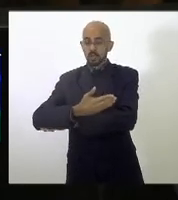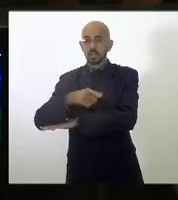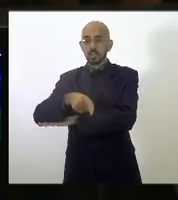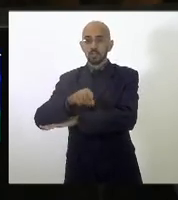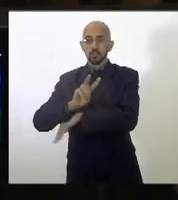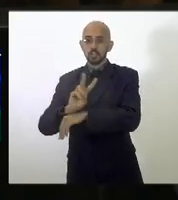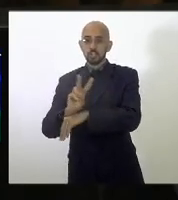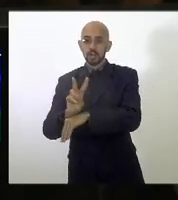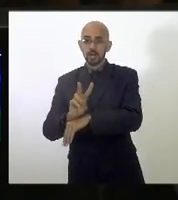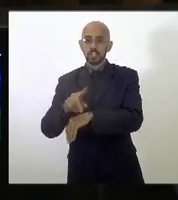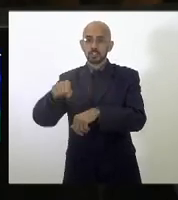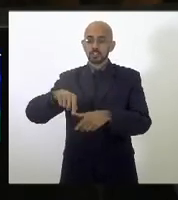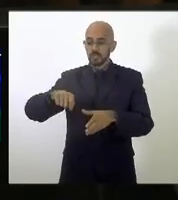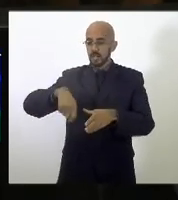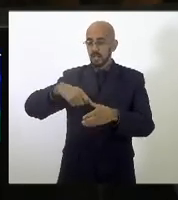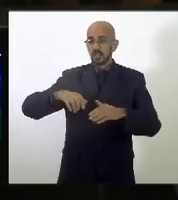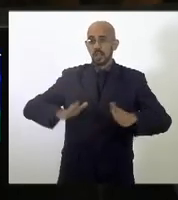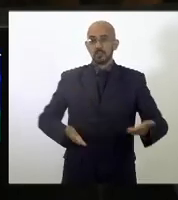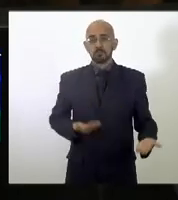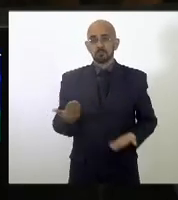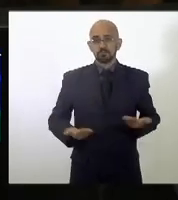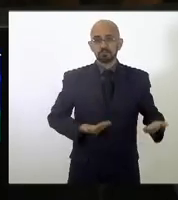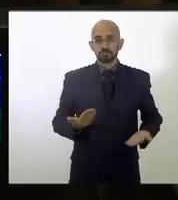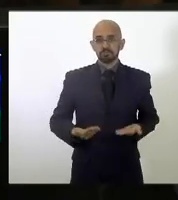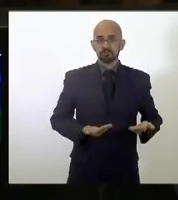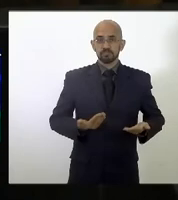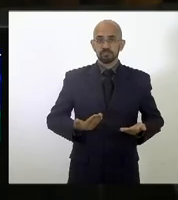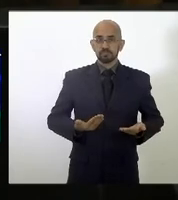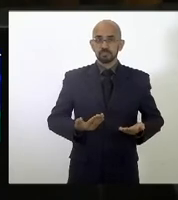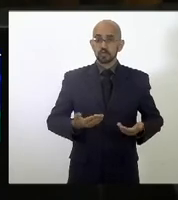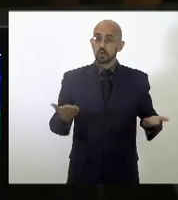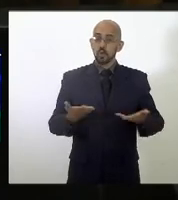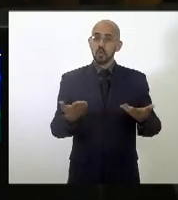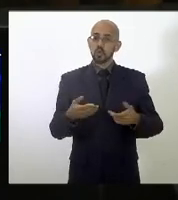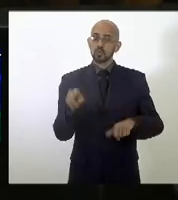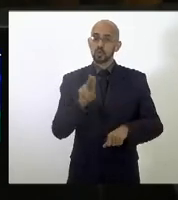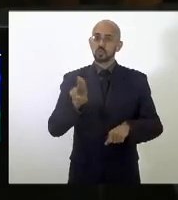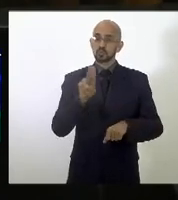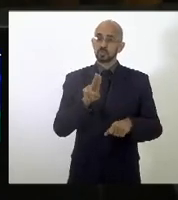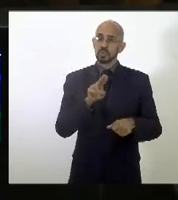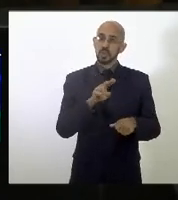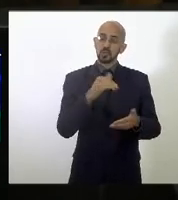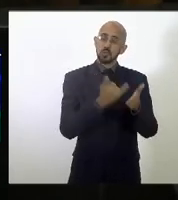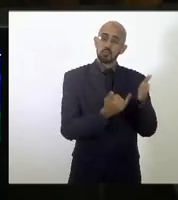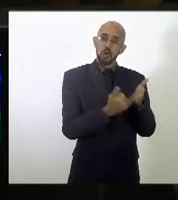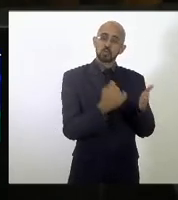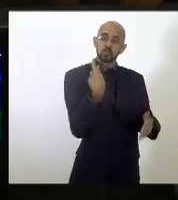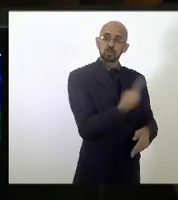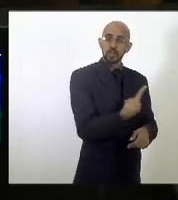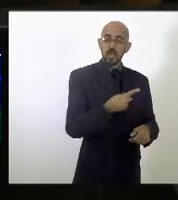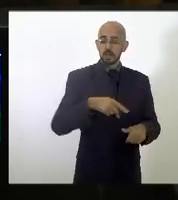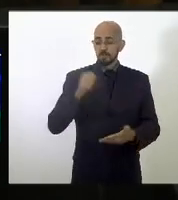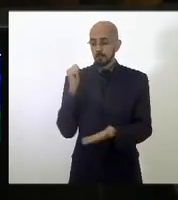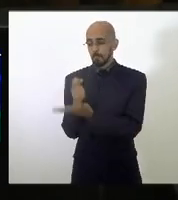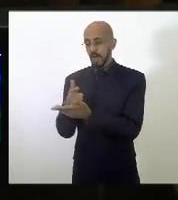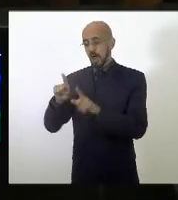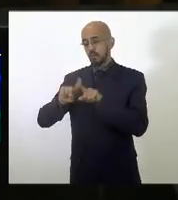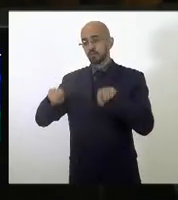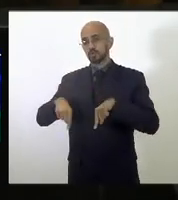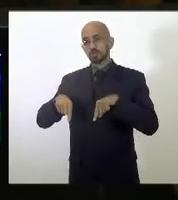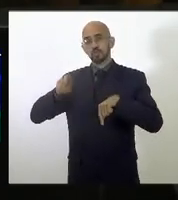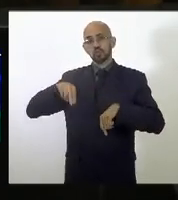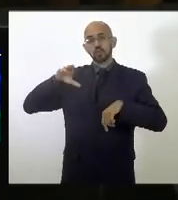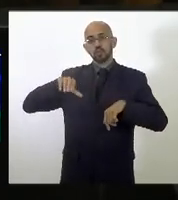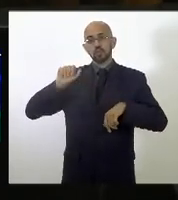para bancar a aposentadoria na babesca de agentes públicos, da elite do serviço público, que nunca